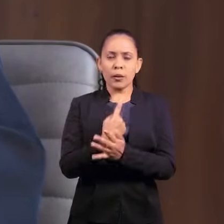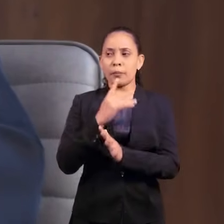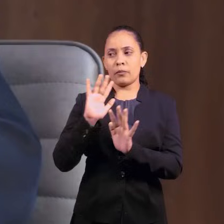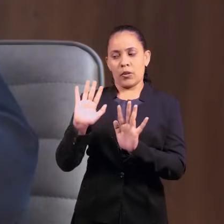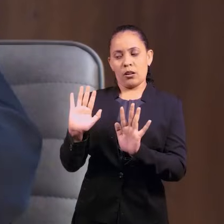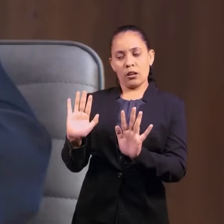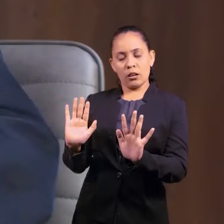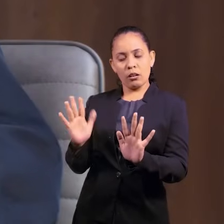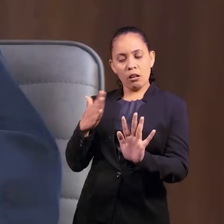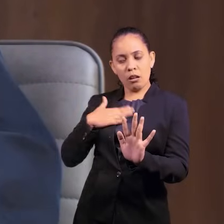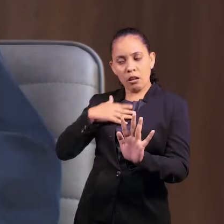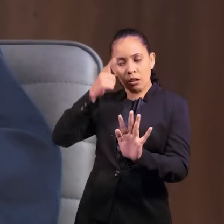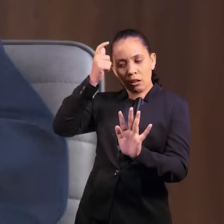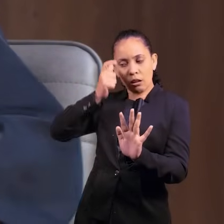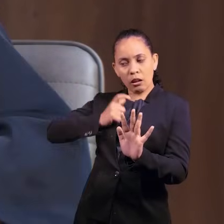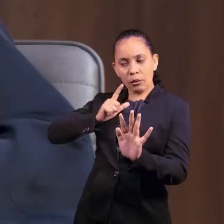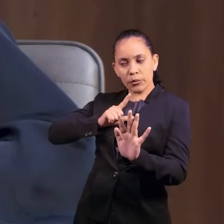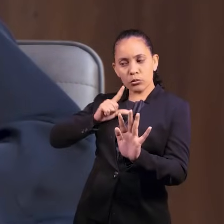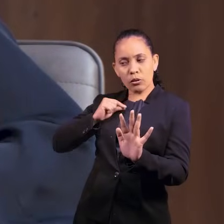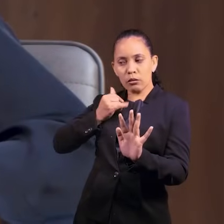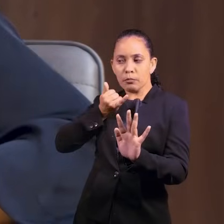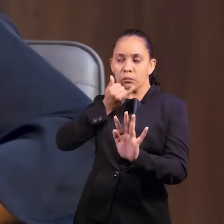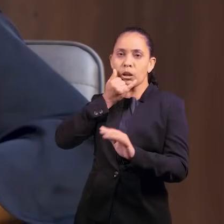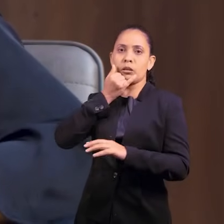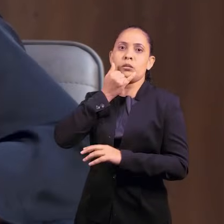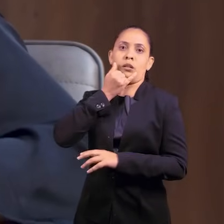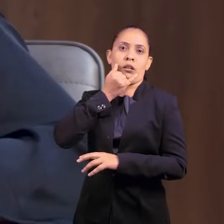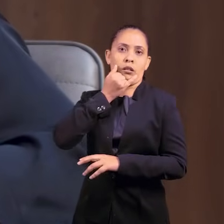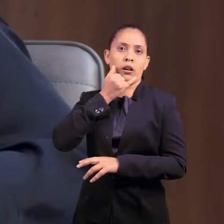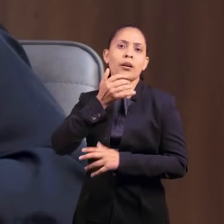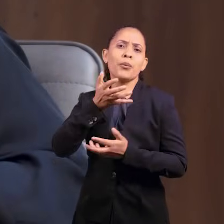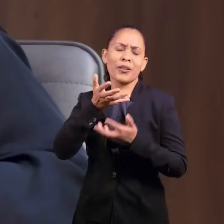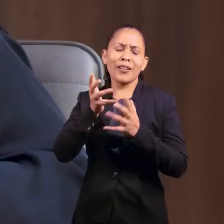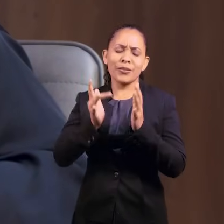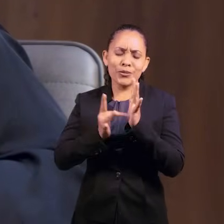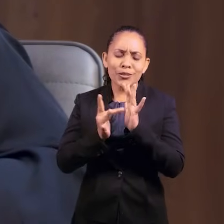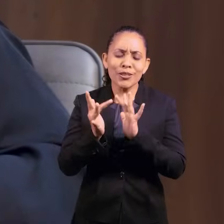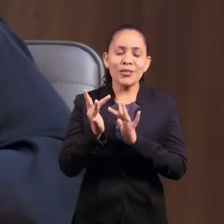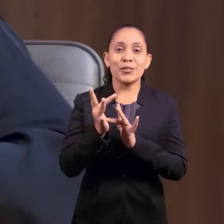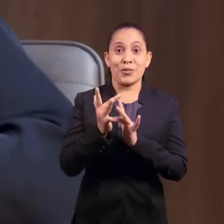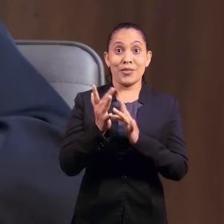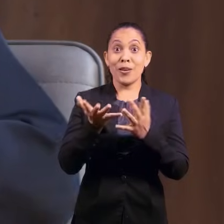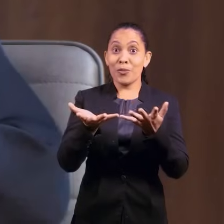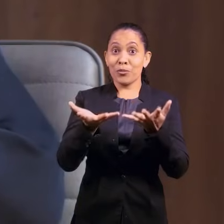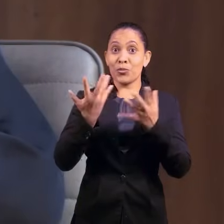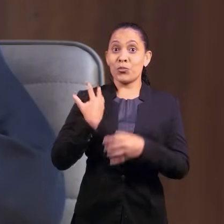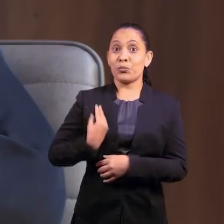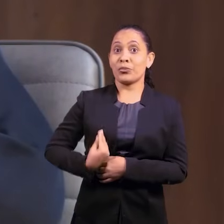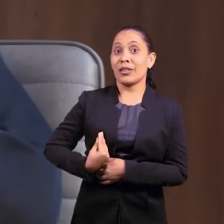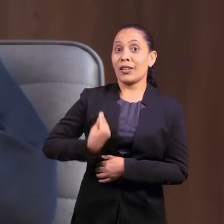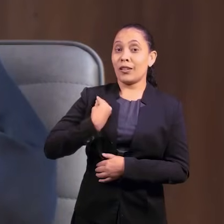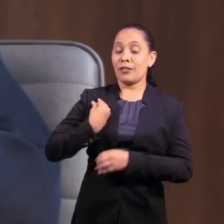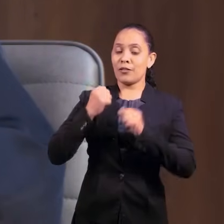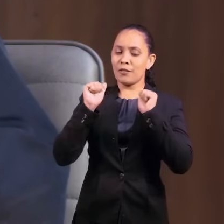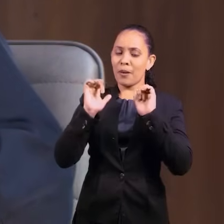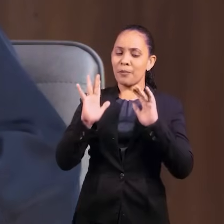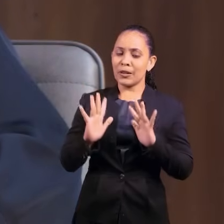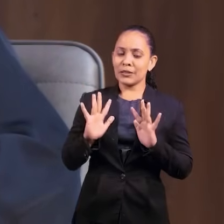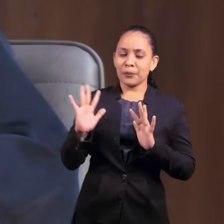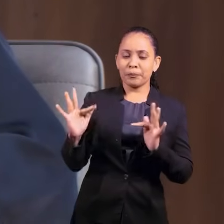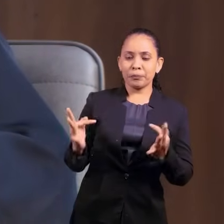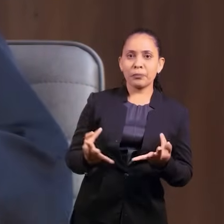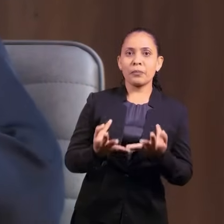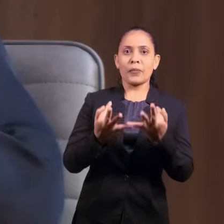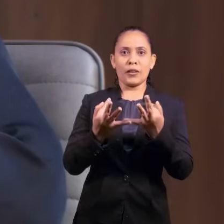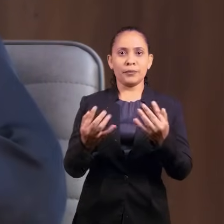pouquinho. Eu decidi, eu escolhi perdoar porque eu quero Jesus. Eu quero viver a bênção no meu lar,